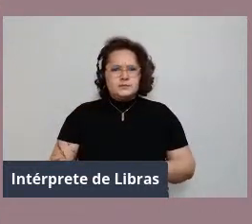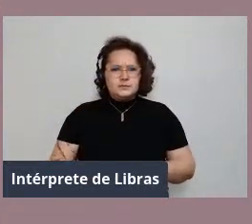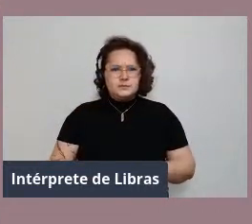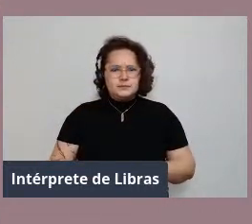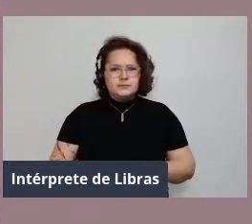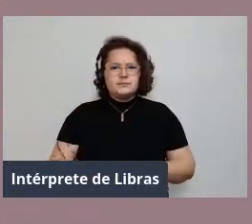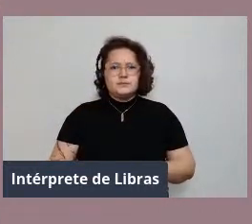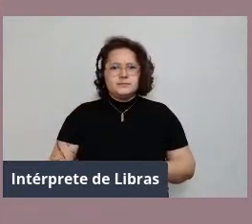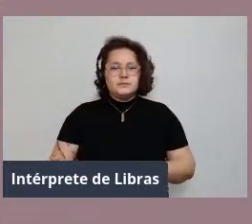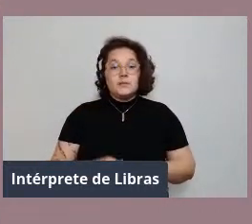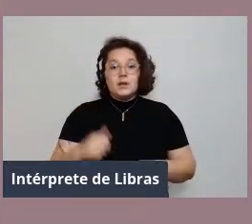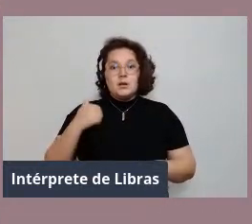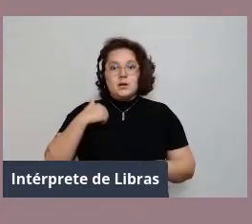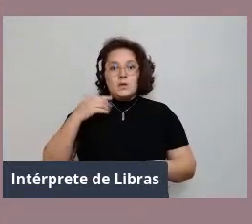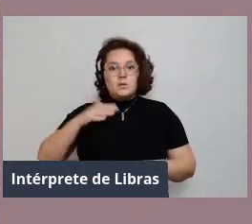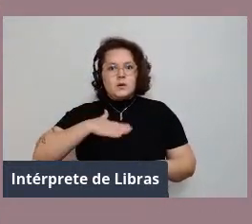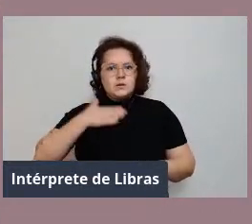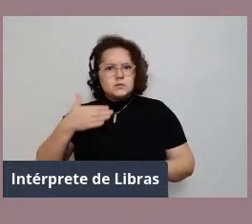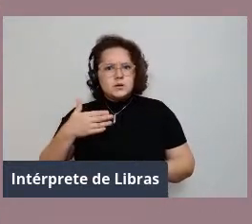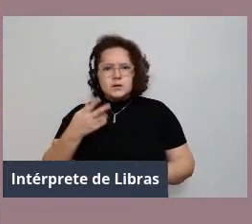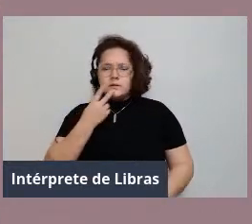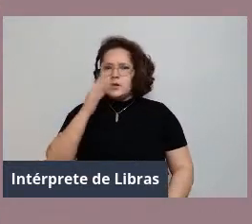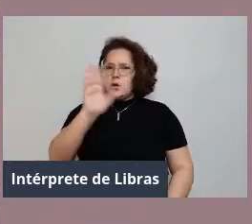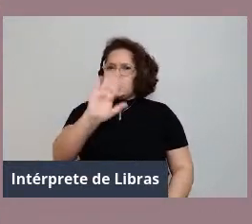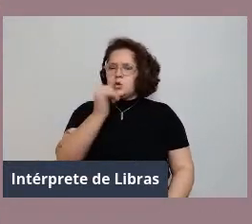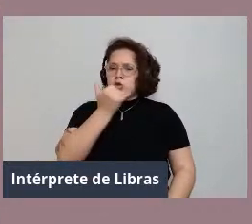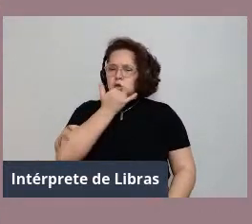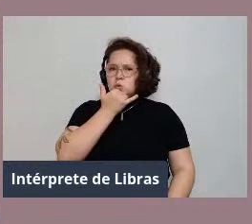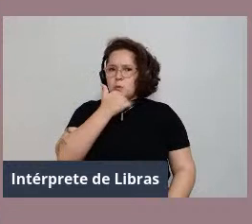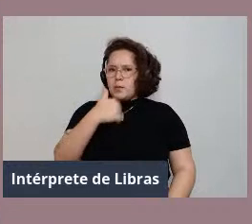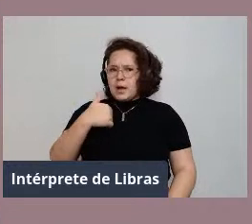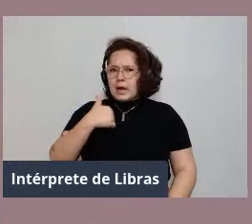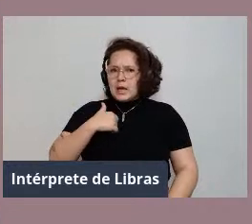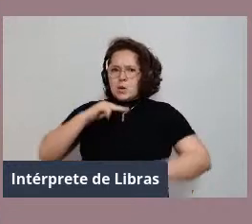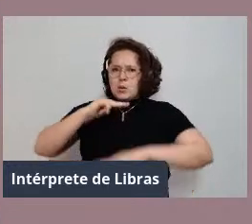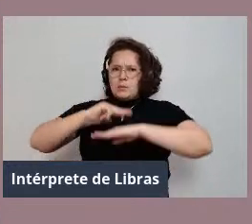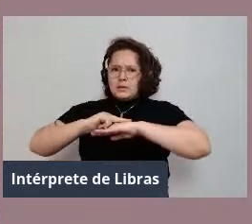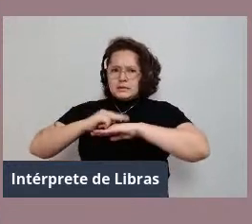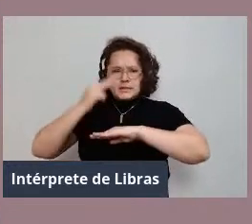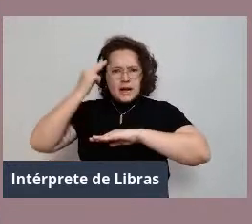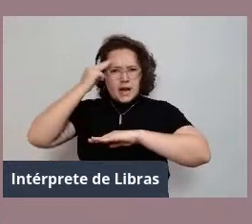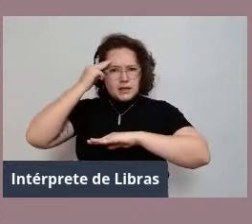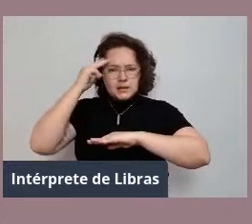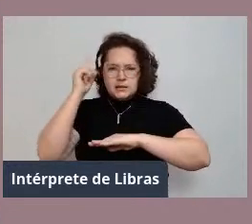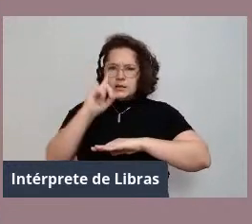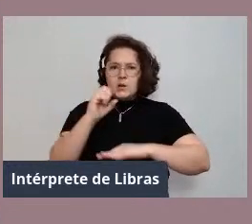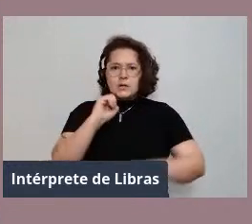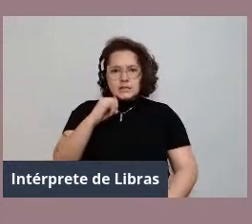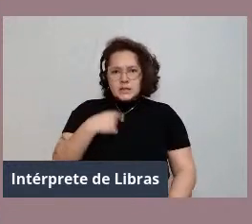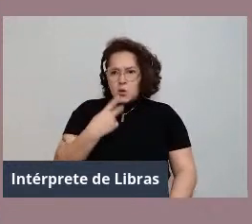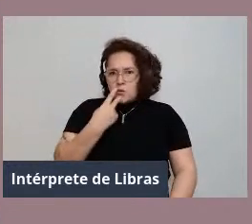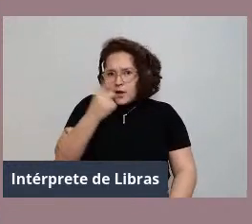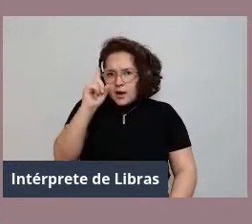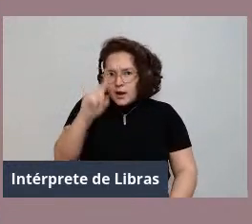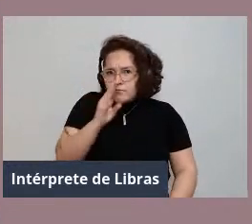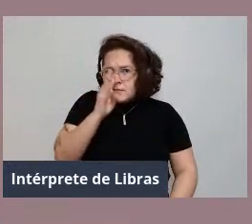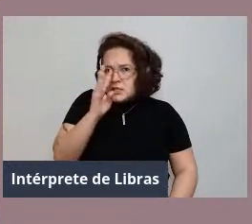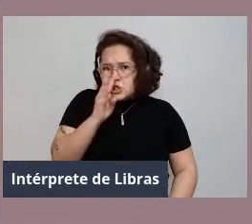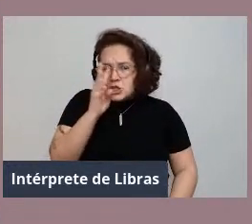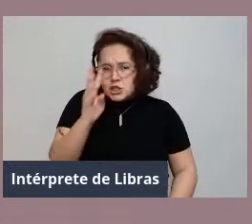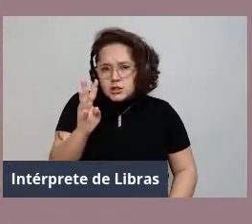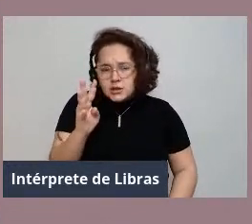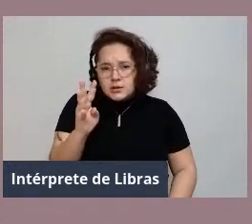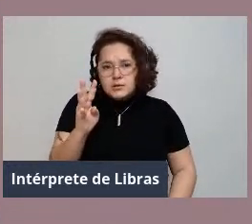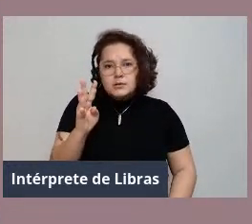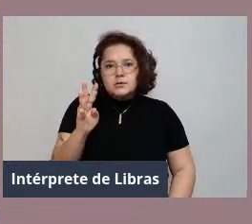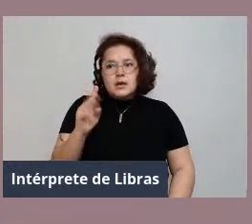Quando, meio assustada, eu lhe disse que eu não era psicanalista e seria charlatanice me meter a dizer qualquer coisa a respeito,